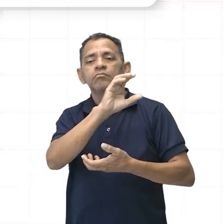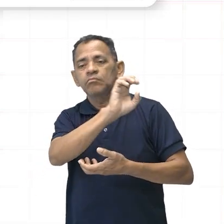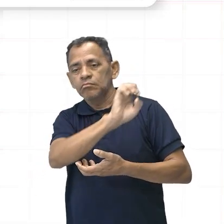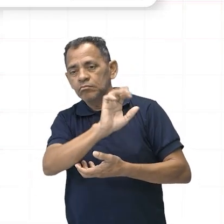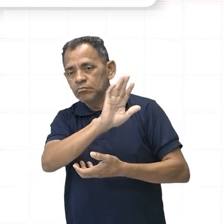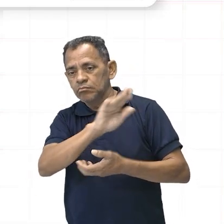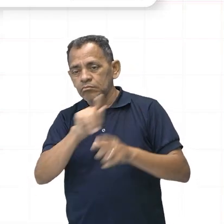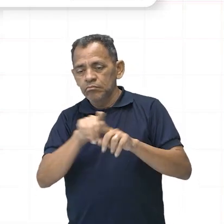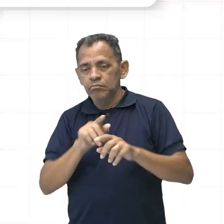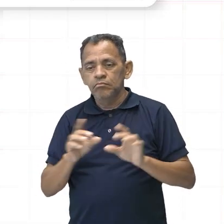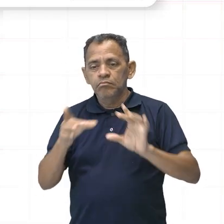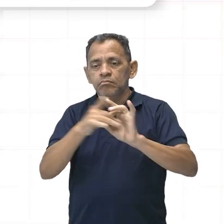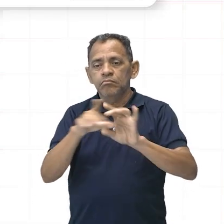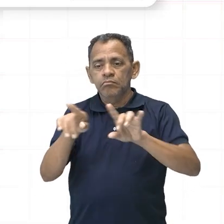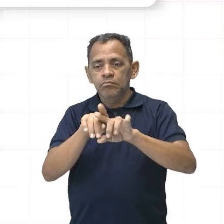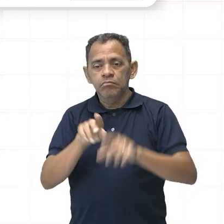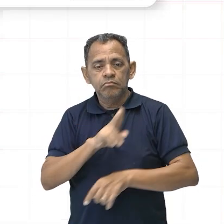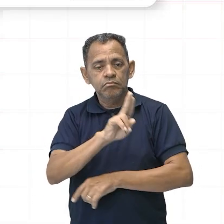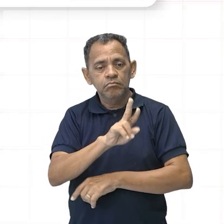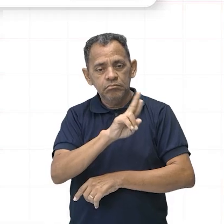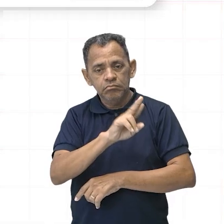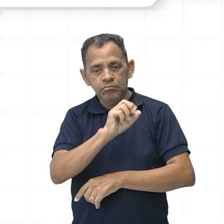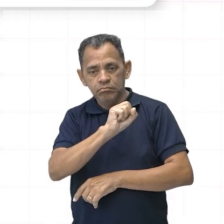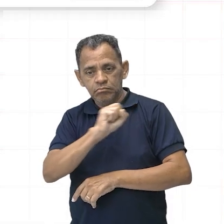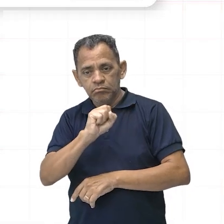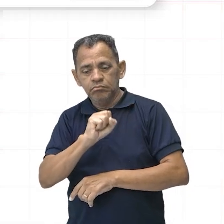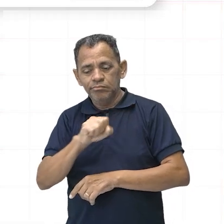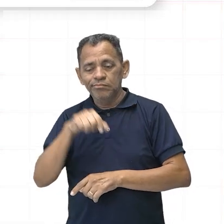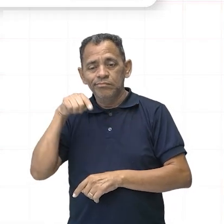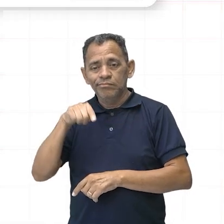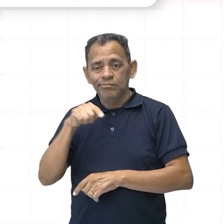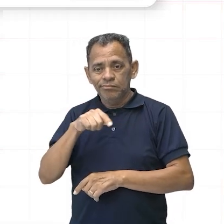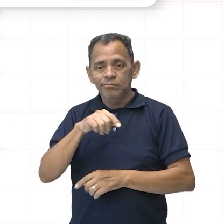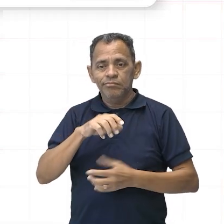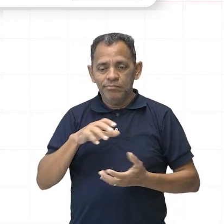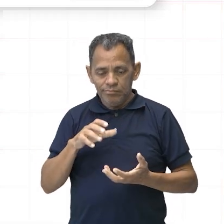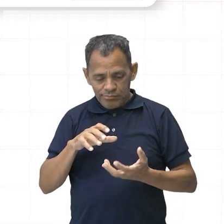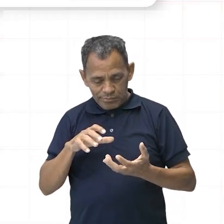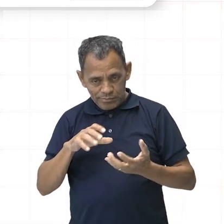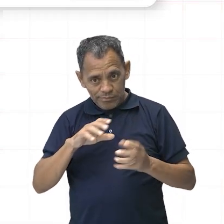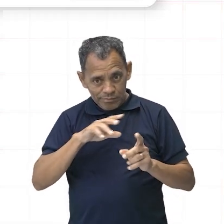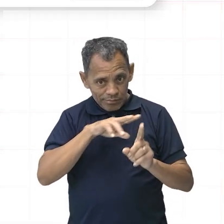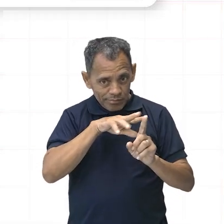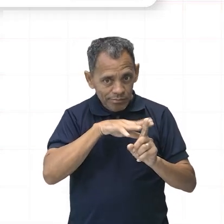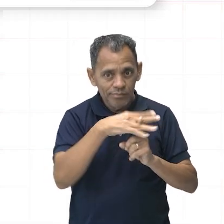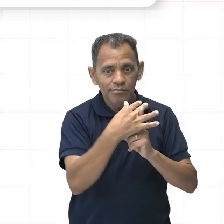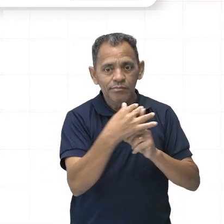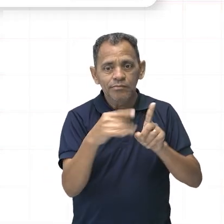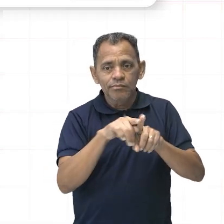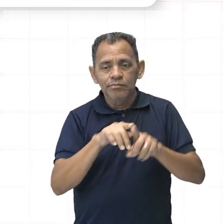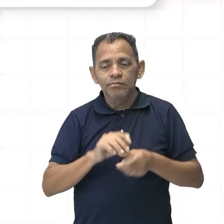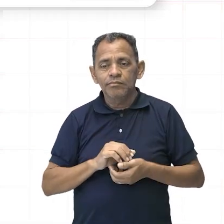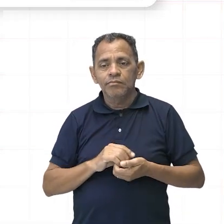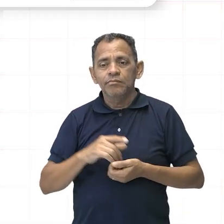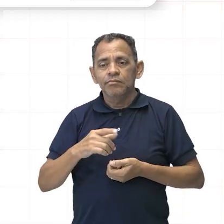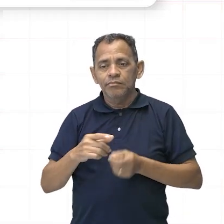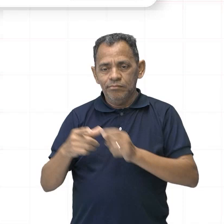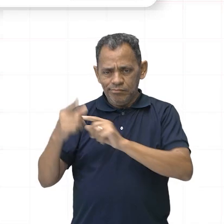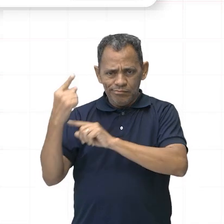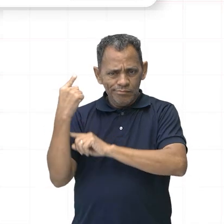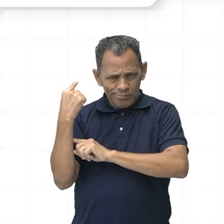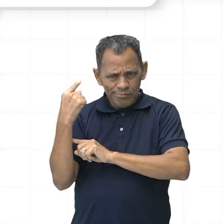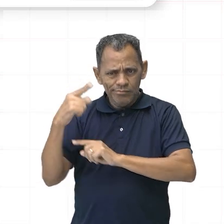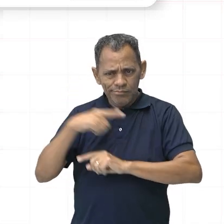União Soviética, que a União Soviética era o quê? Socialista, que até alguns anos acabava possuindo, né,